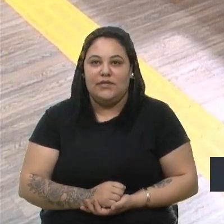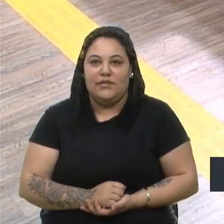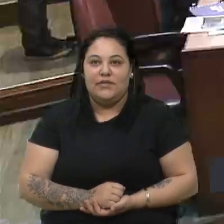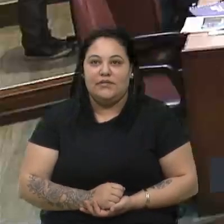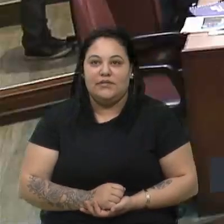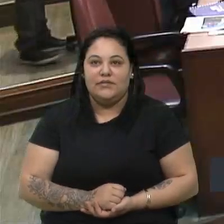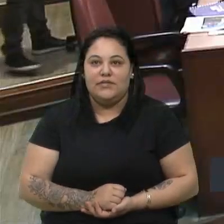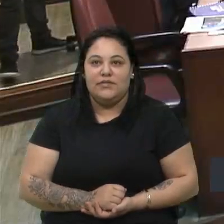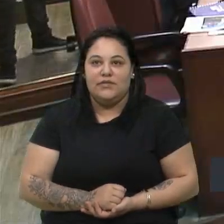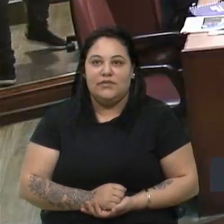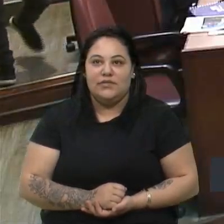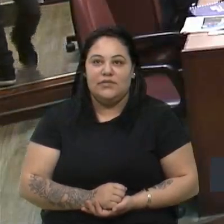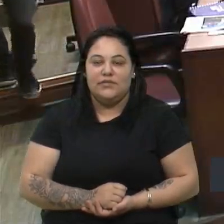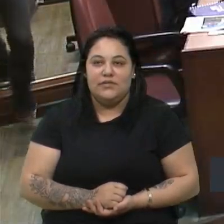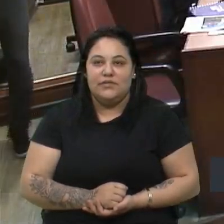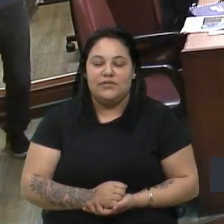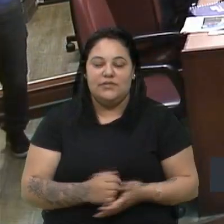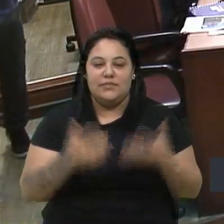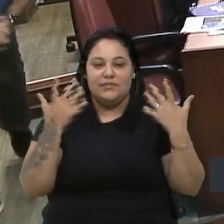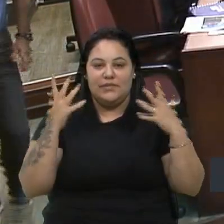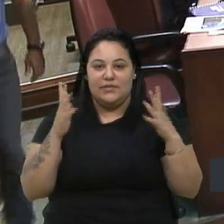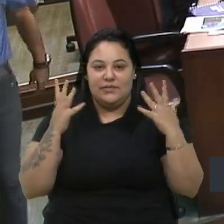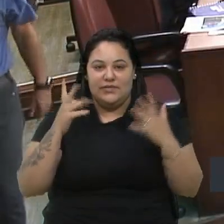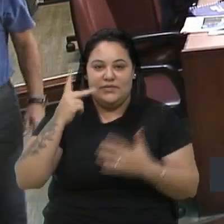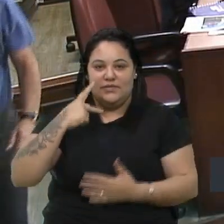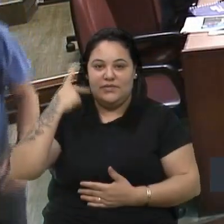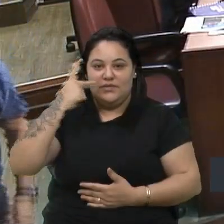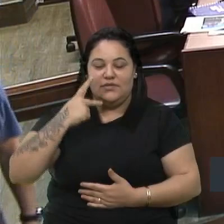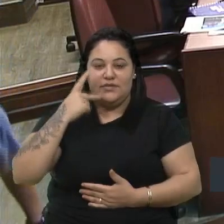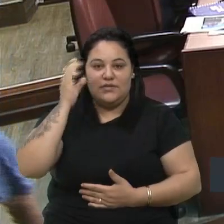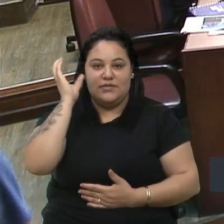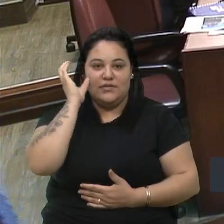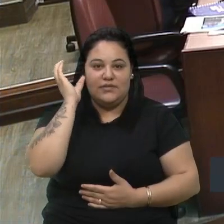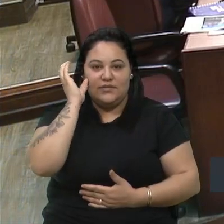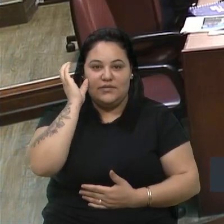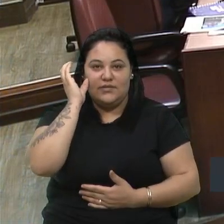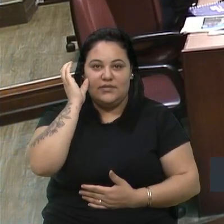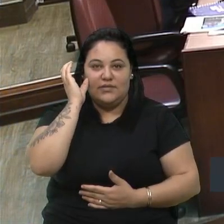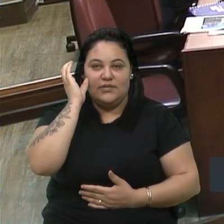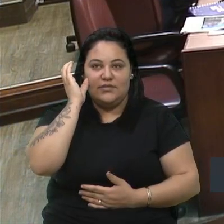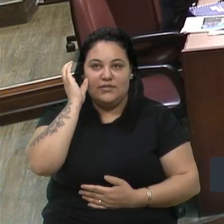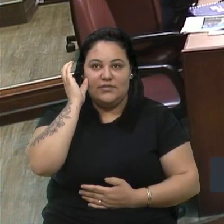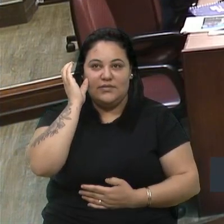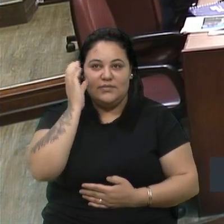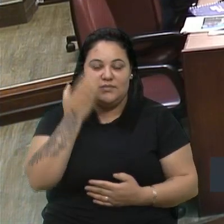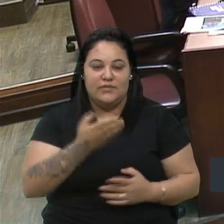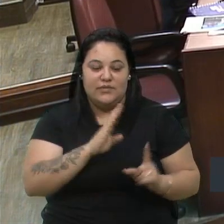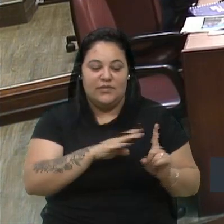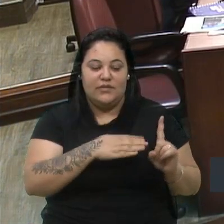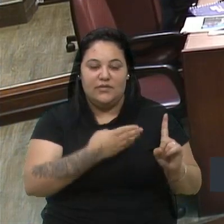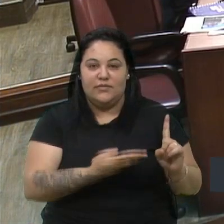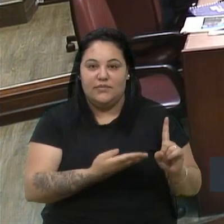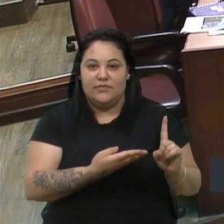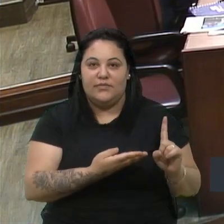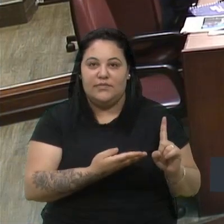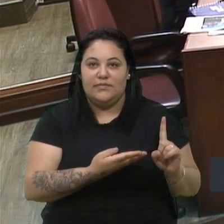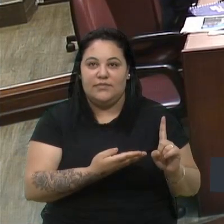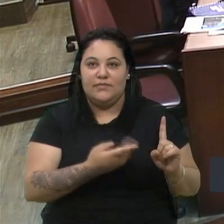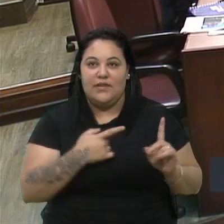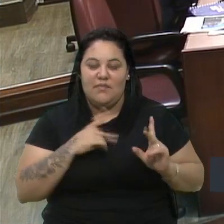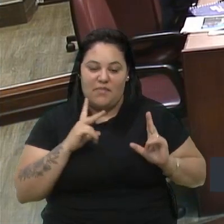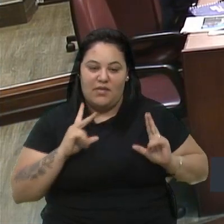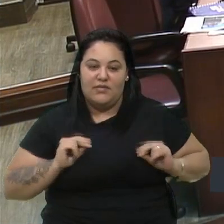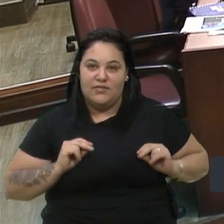Eu parabenizo o vereador Cadori por essa homenagem, né? O José Ademir Teodoro, ele mereceria um